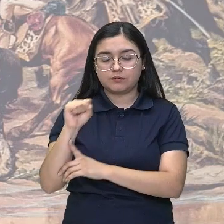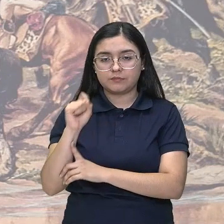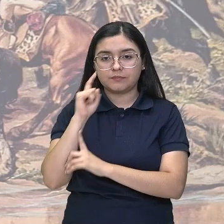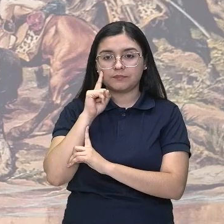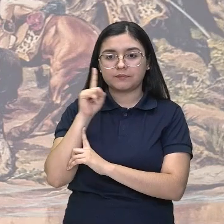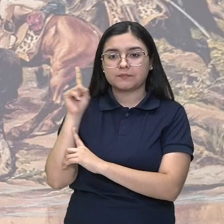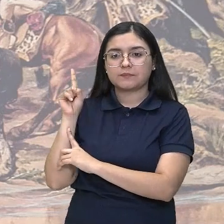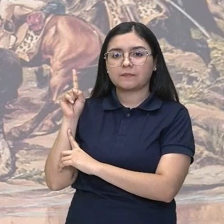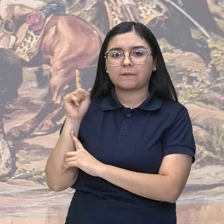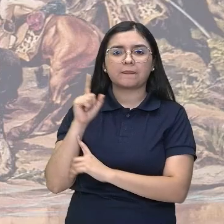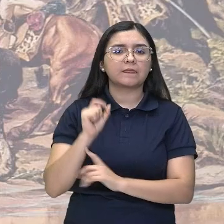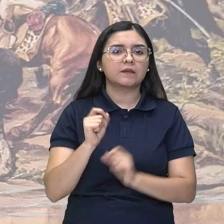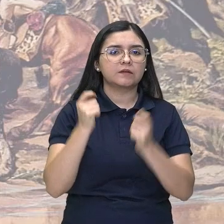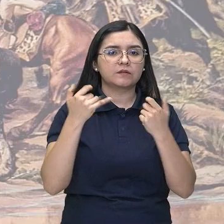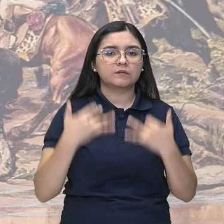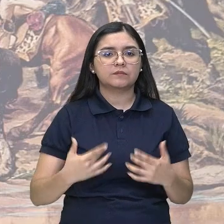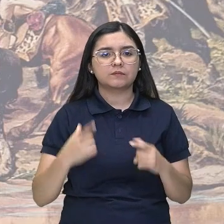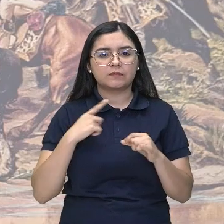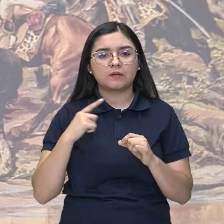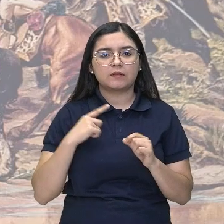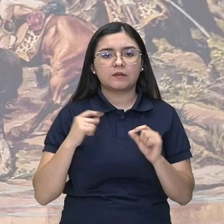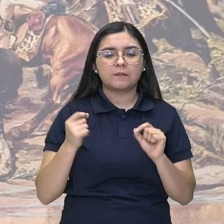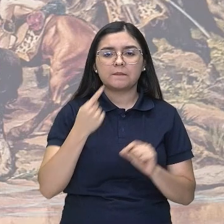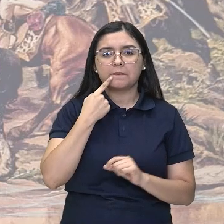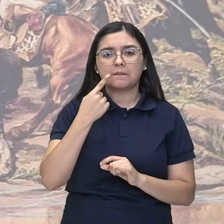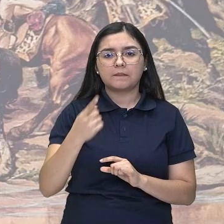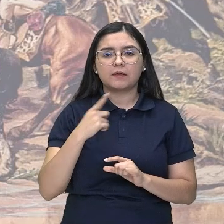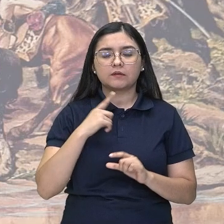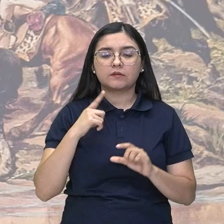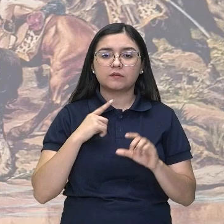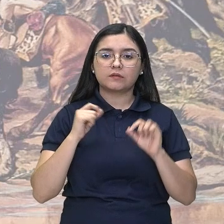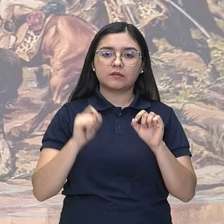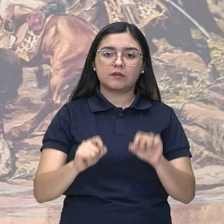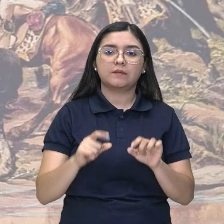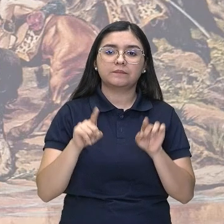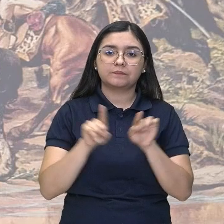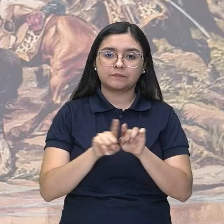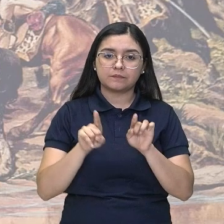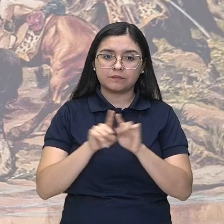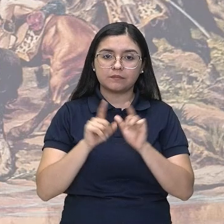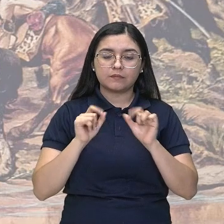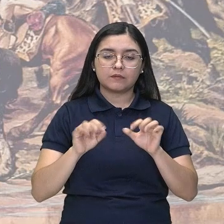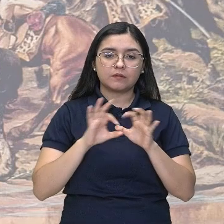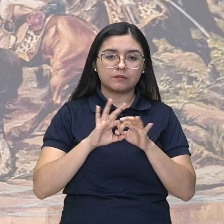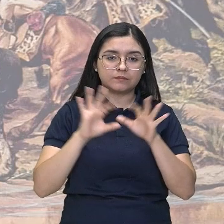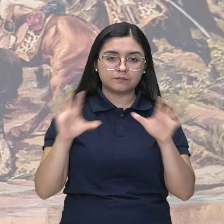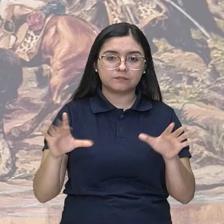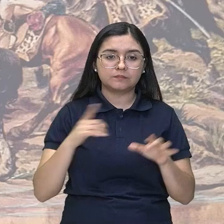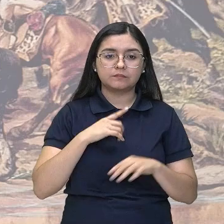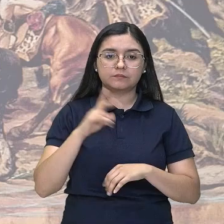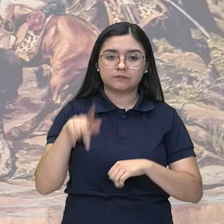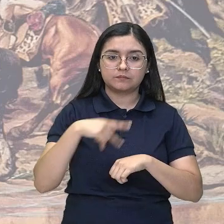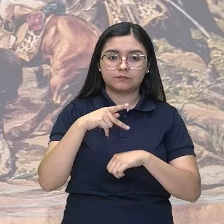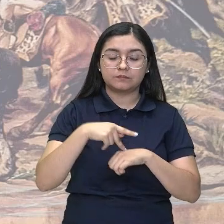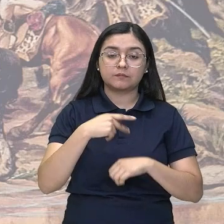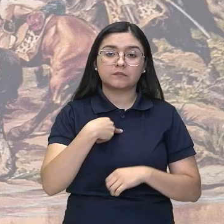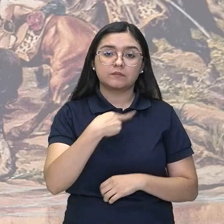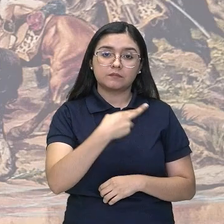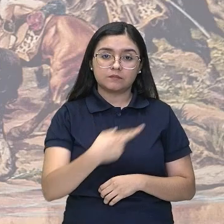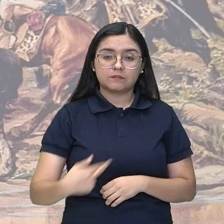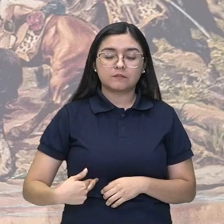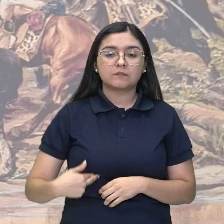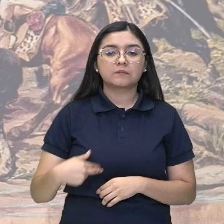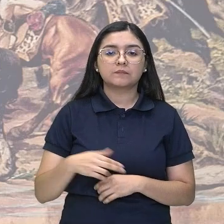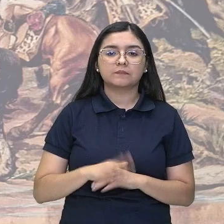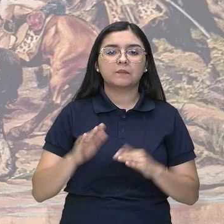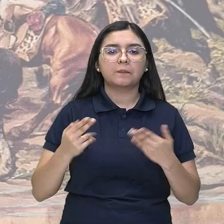1888. Aqui a gente está falando sobre vésperas da proclamação da República, em que o Brasil deixa de ser um império e transforma numa república. Então, olha só